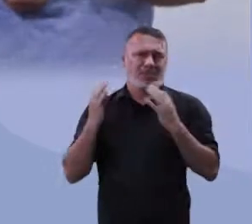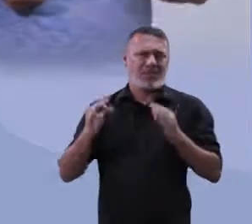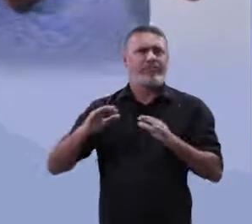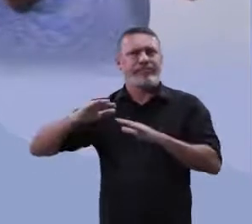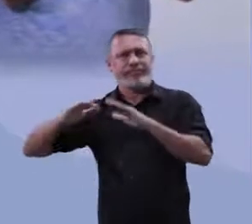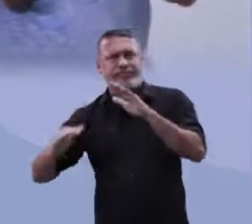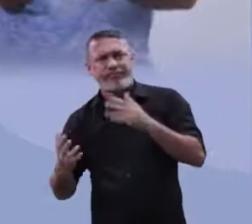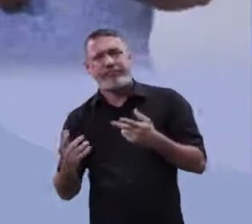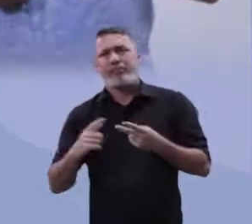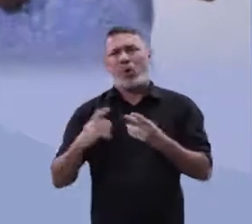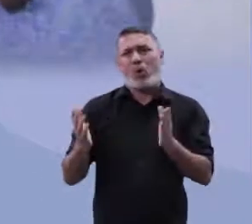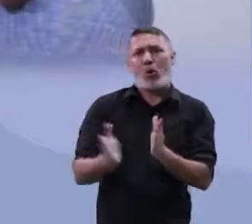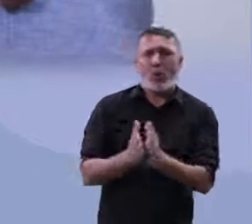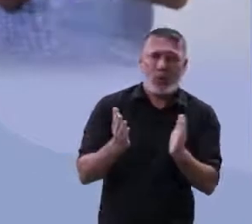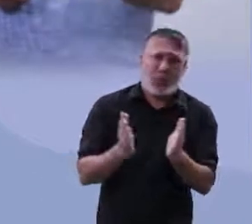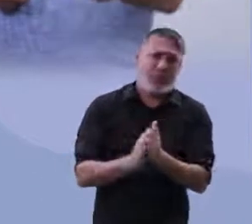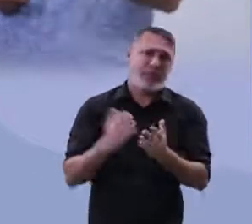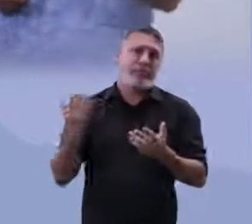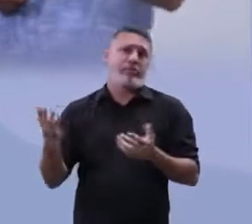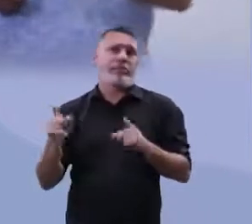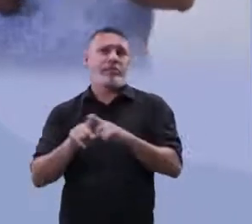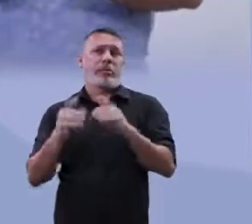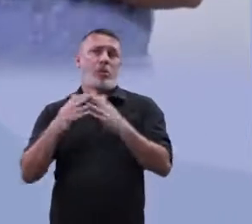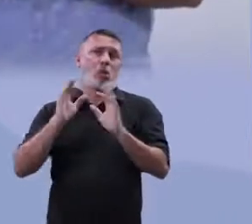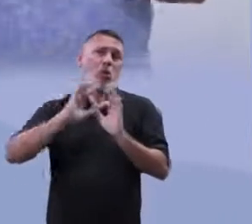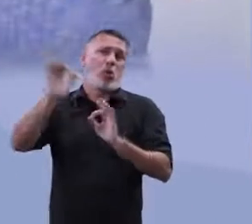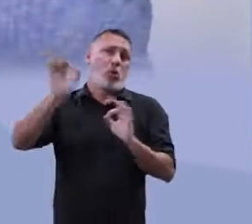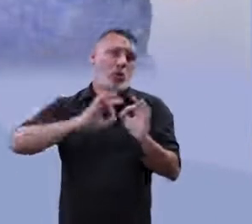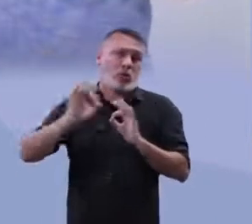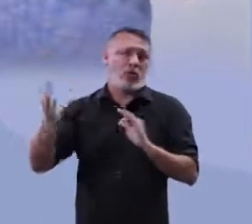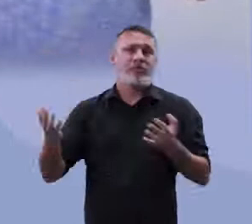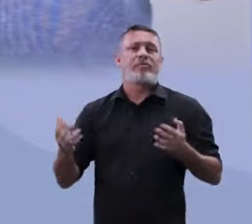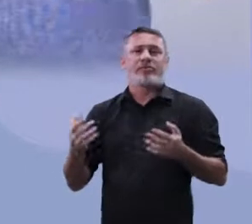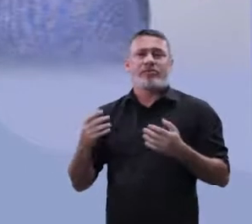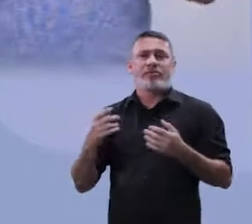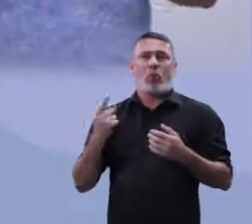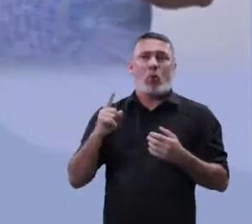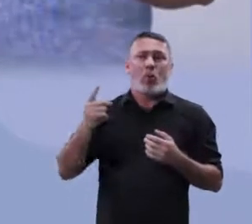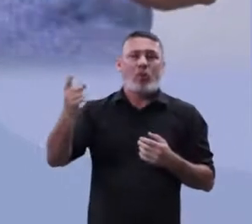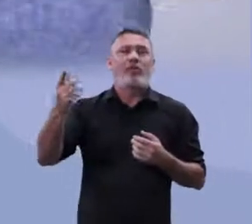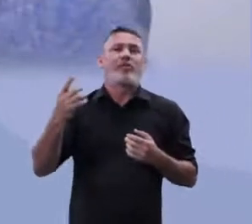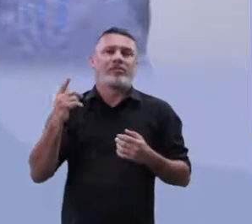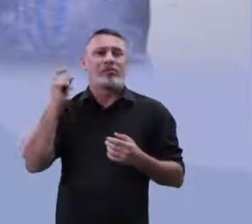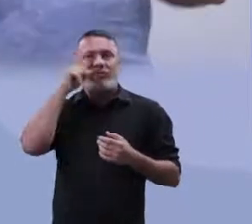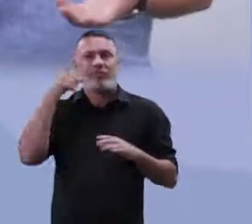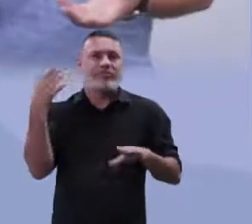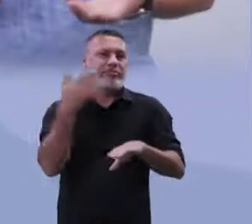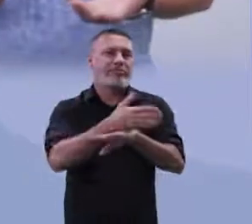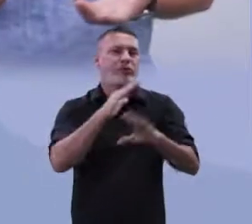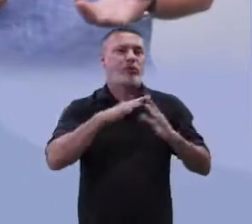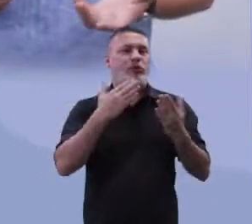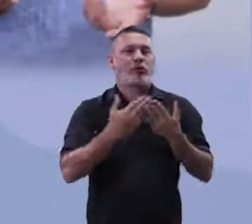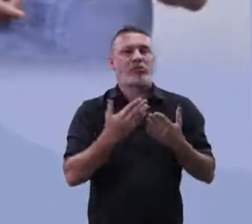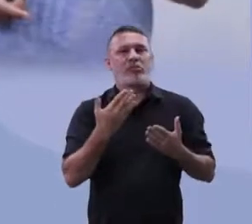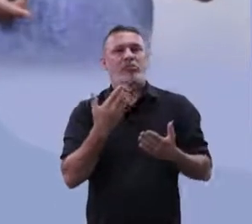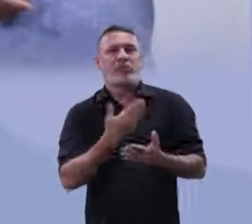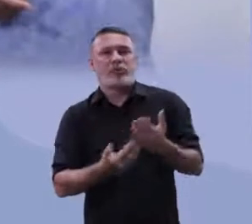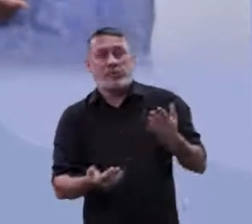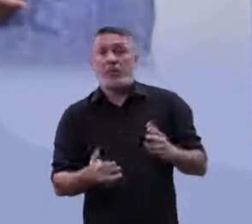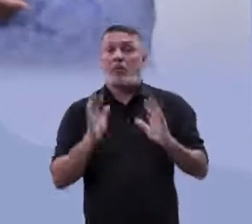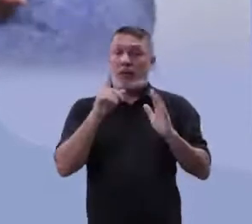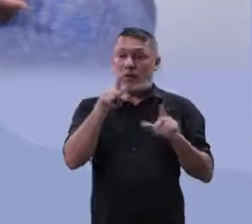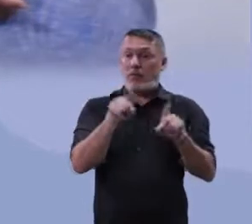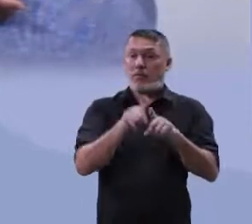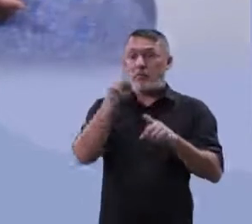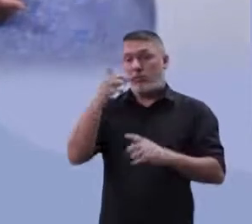social, né, por conta da pobreza, diferença geográfica também por conta da distância que era do seu lar até a escola.